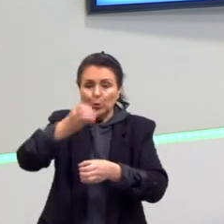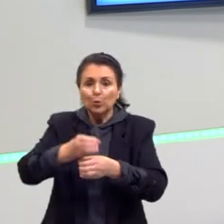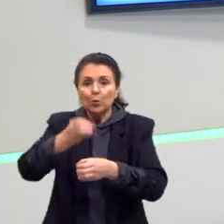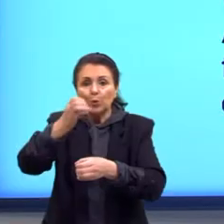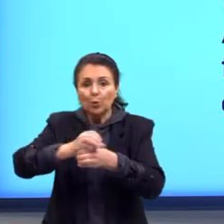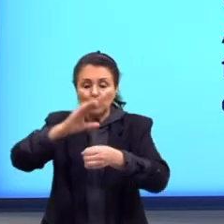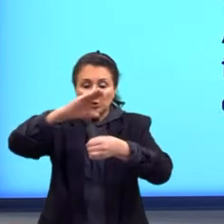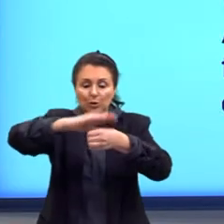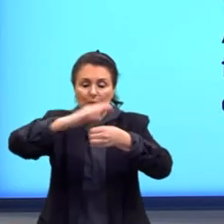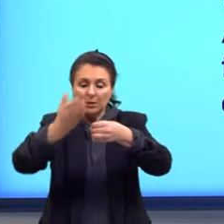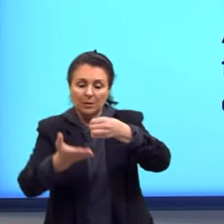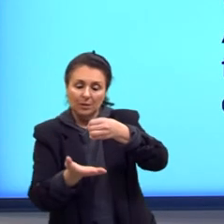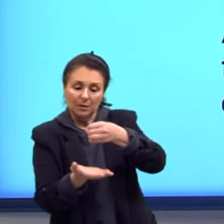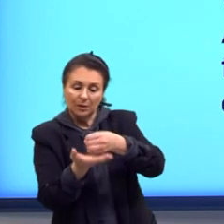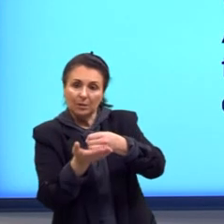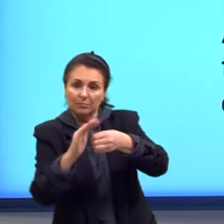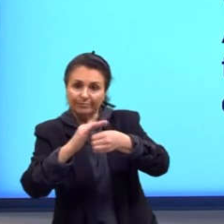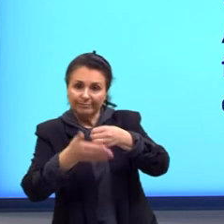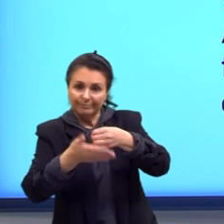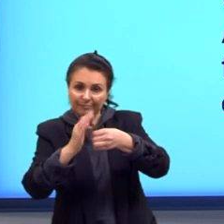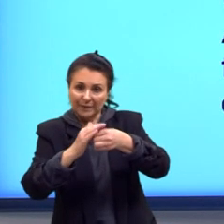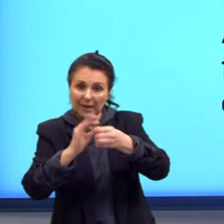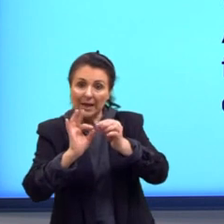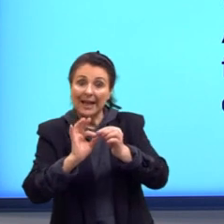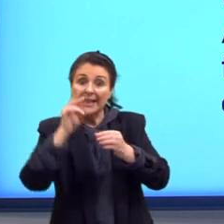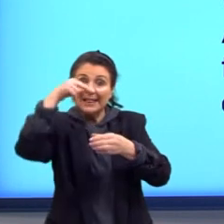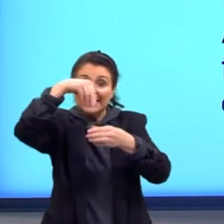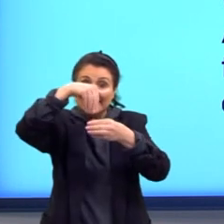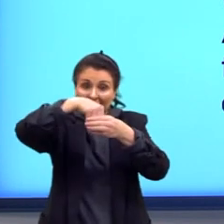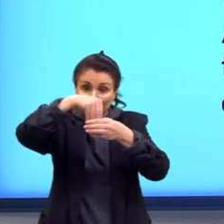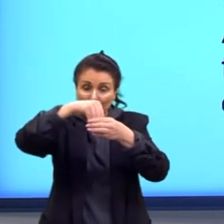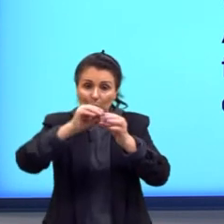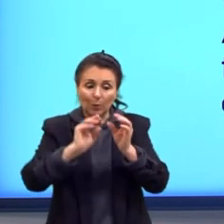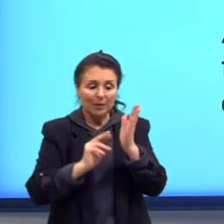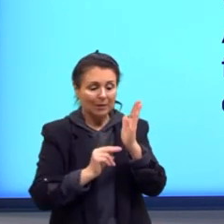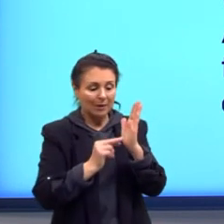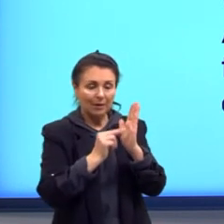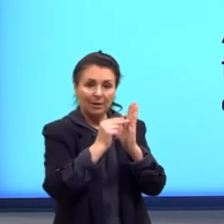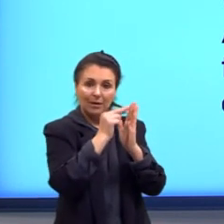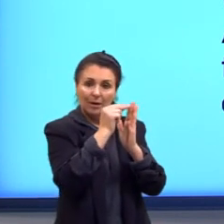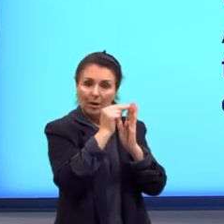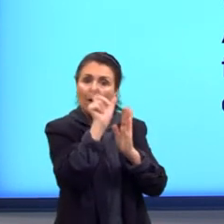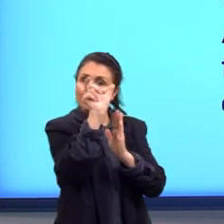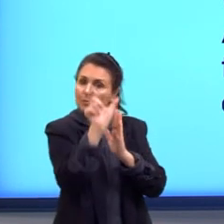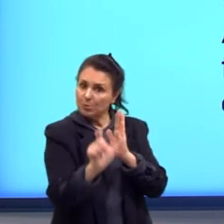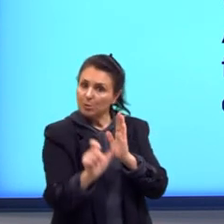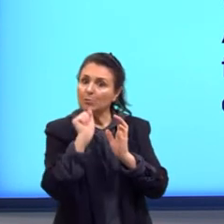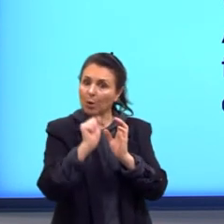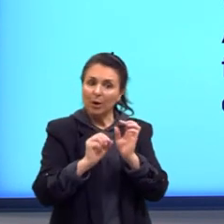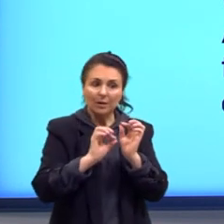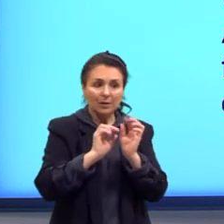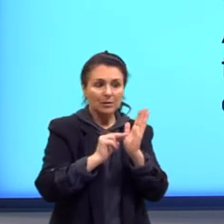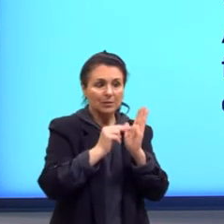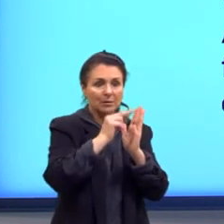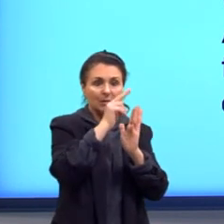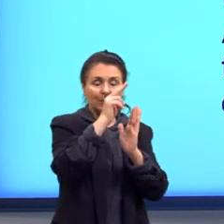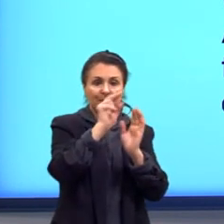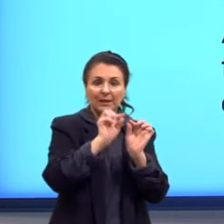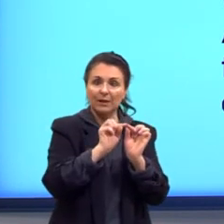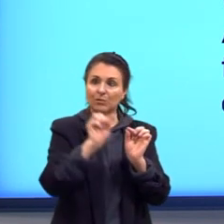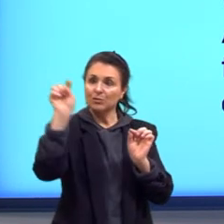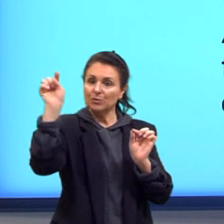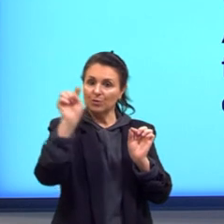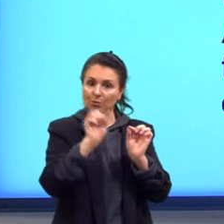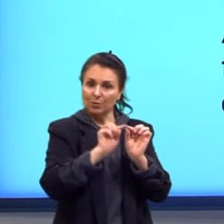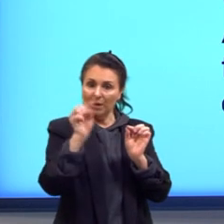possuem escadas em seu interior permitindo o deslocamento de pessoas pela parte interna da estrutura na diagonal